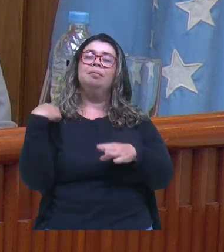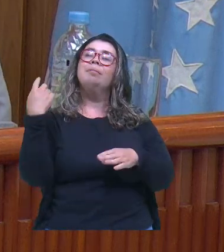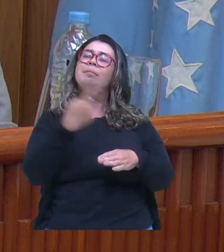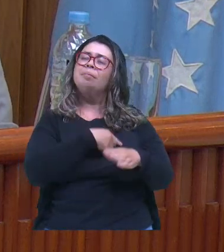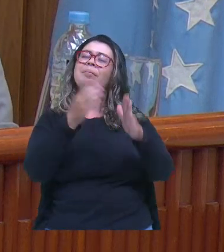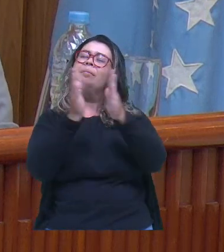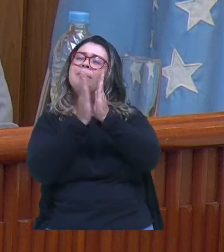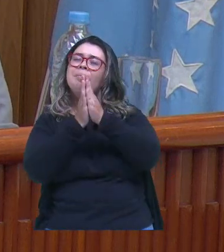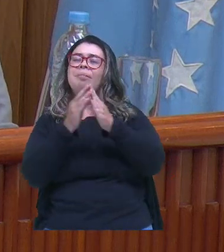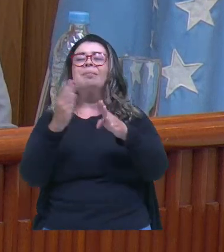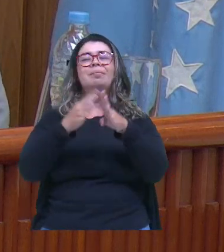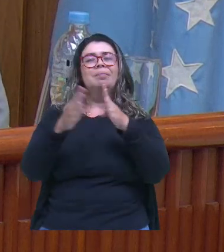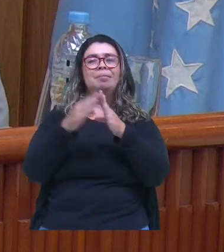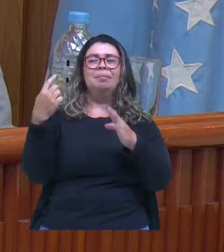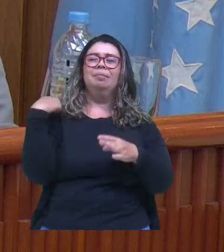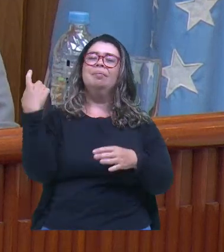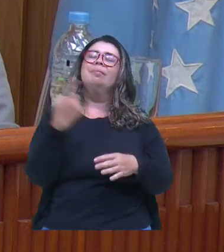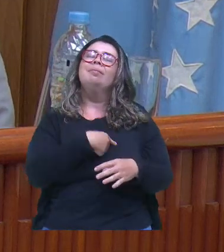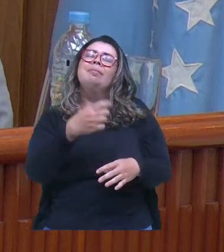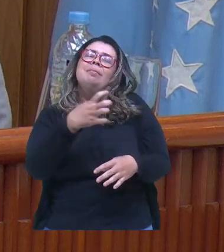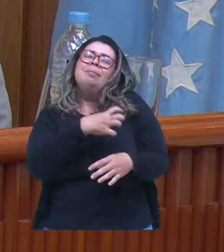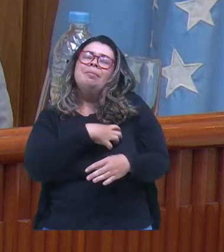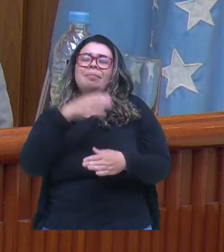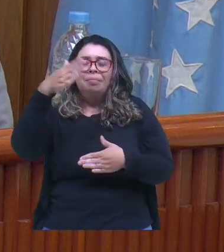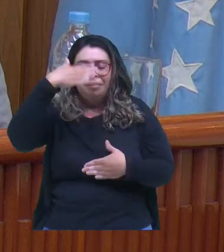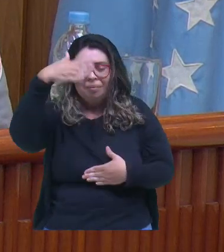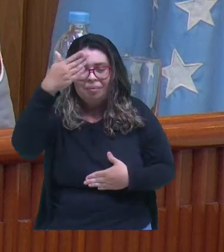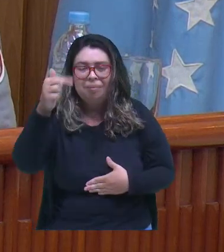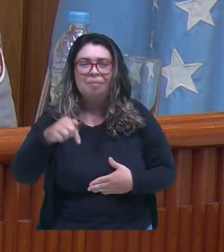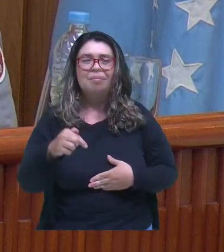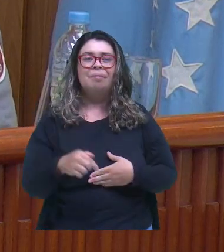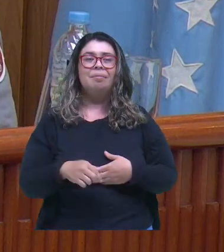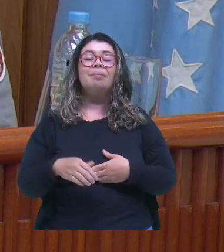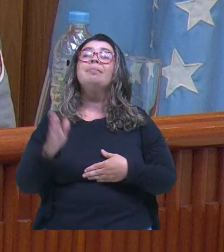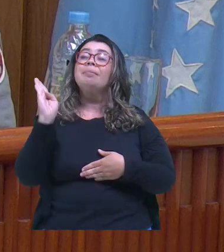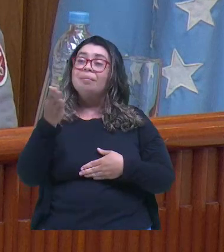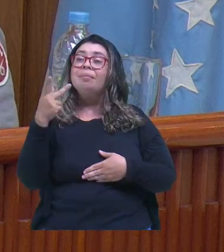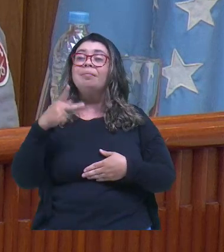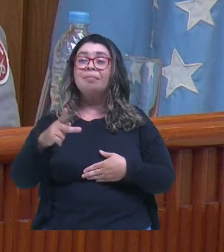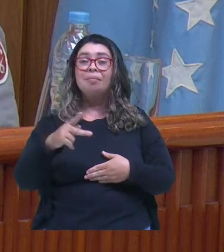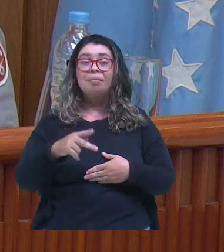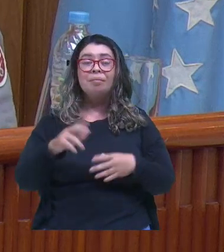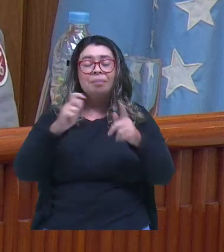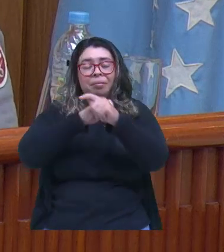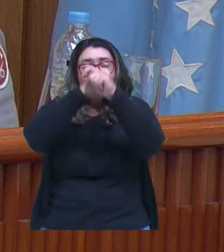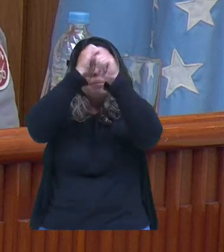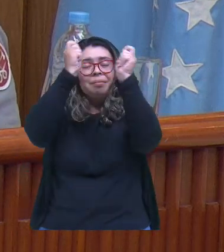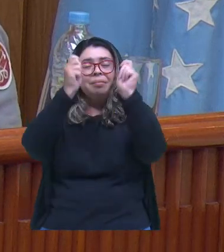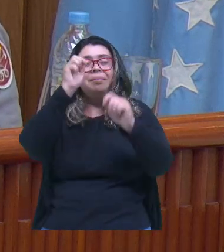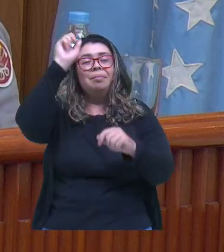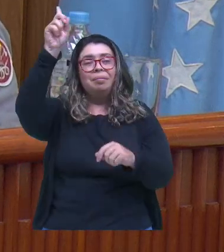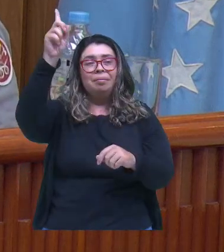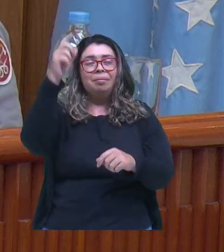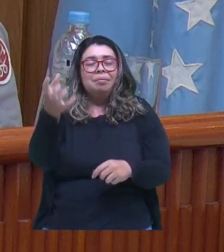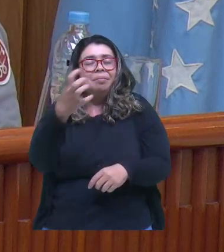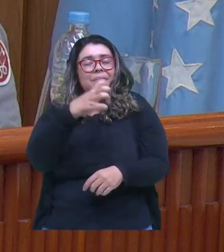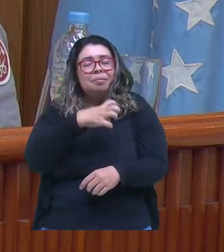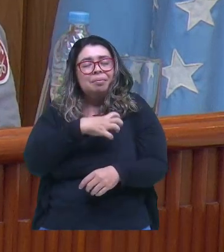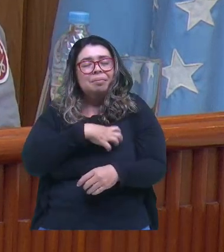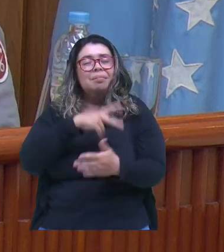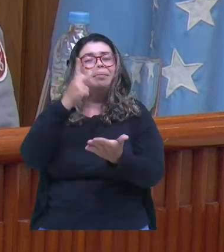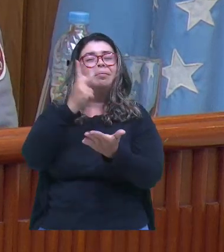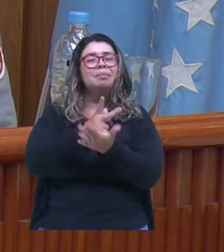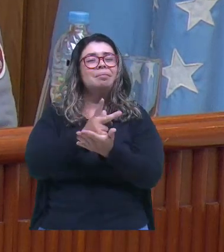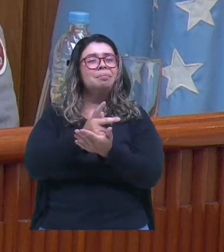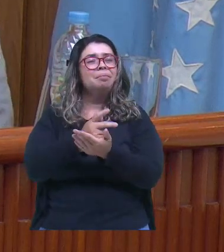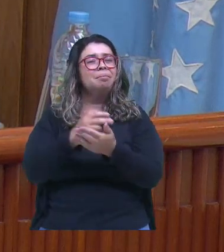nos sintamos homenageados hoje, já fomos de manhã por Deus, e que nós sintamos mesmo, independente